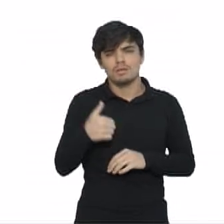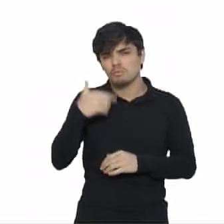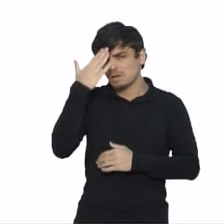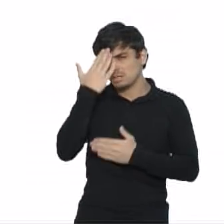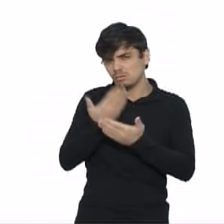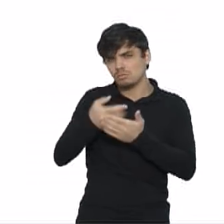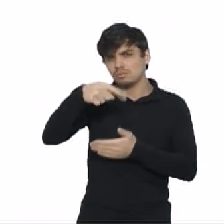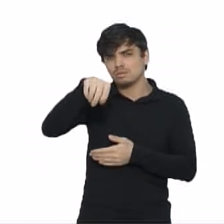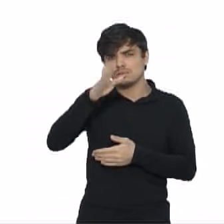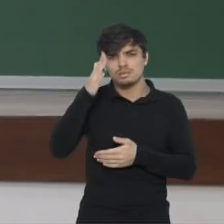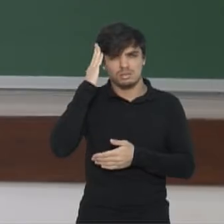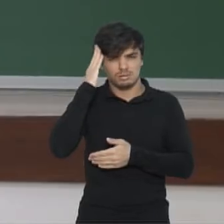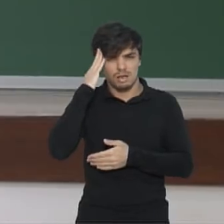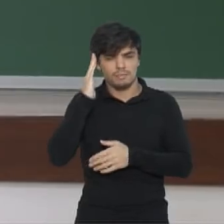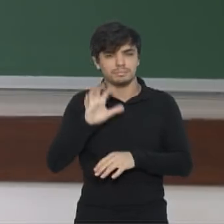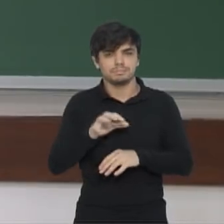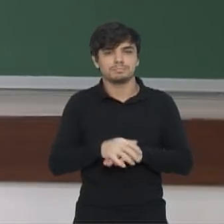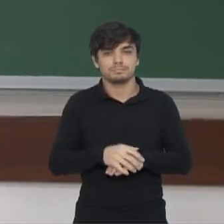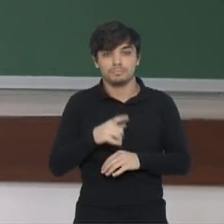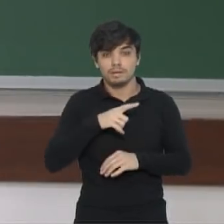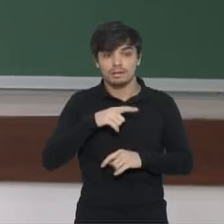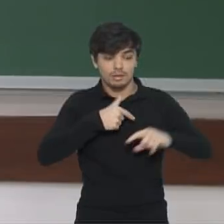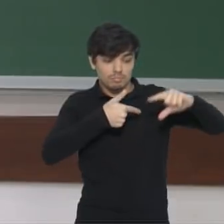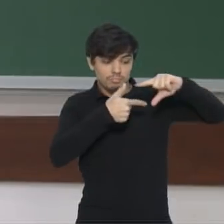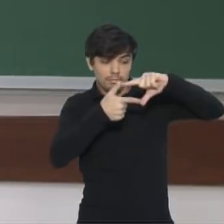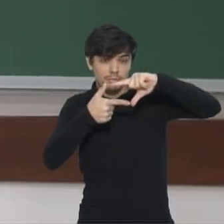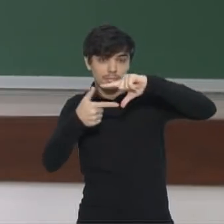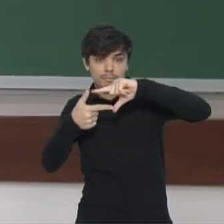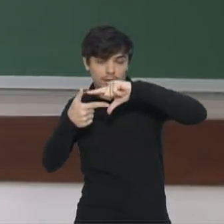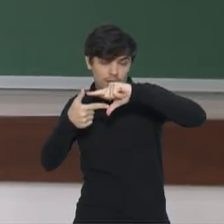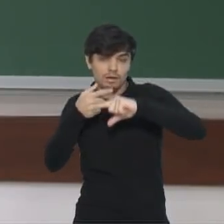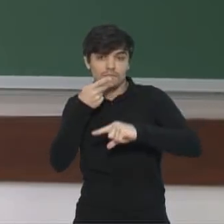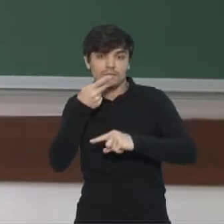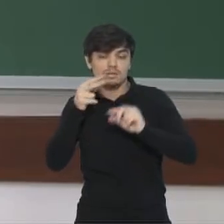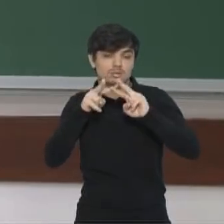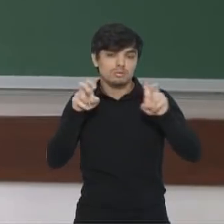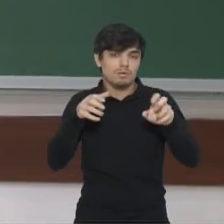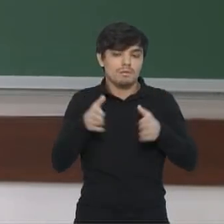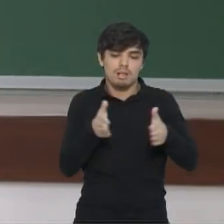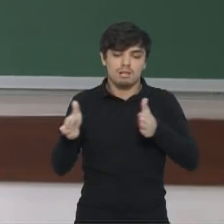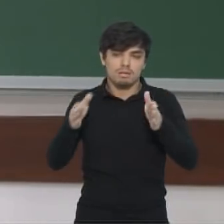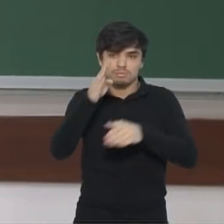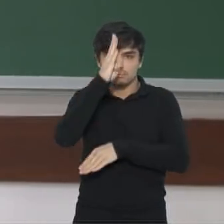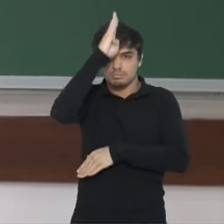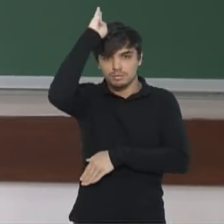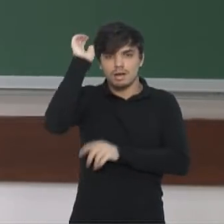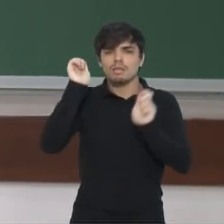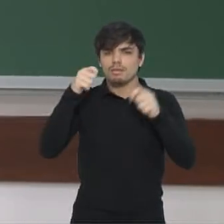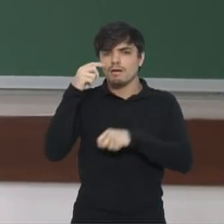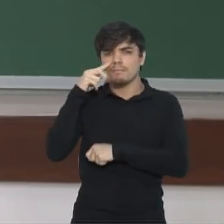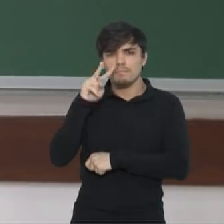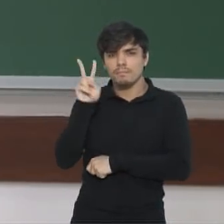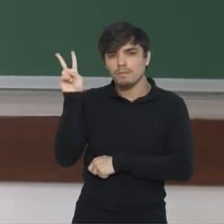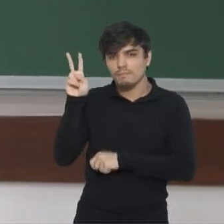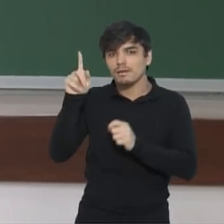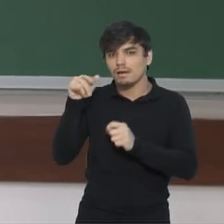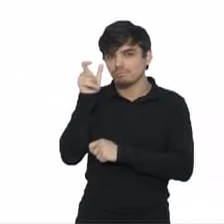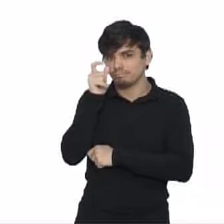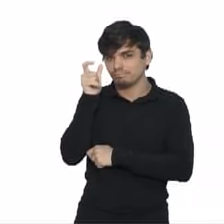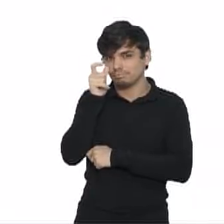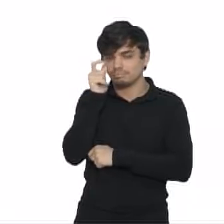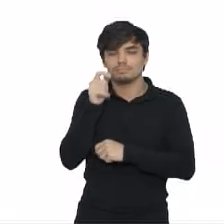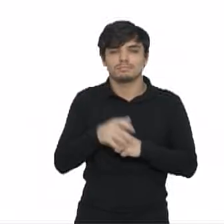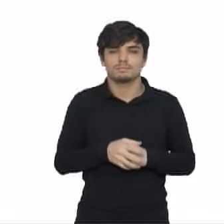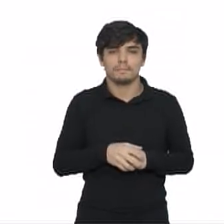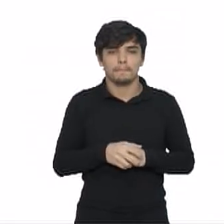temos aqui até uma charge, comentando aqui sobre as estradas romanas, e vocês podem verificar que é bem interessante.